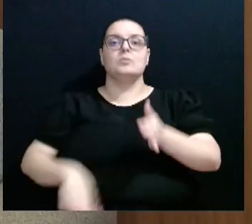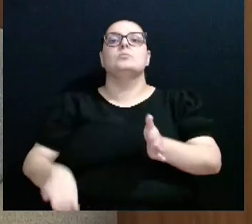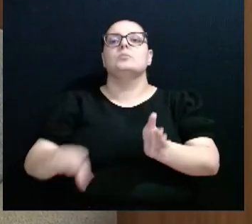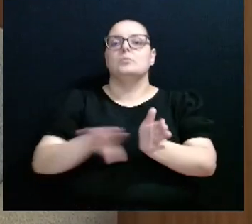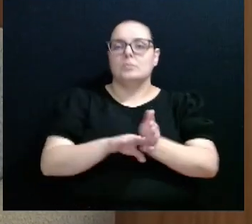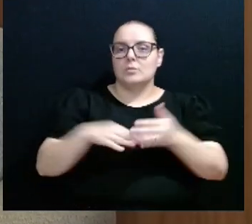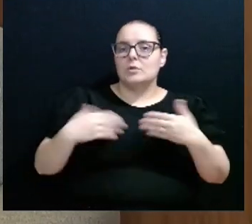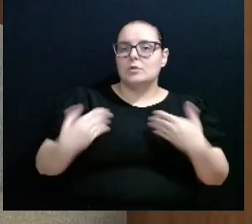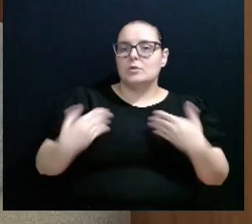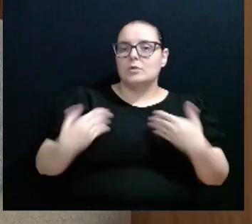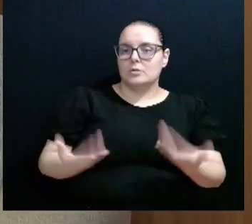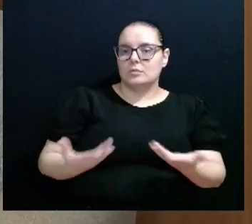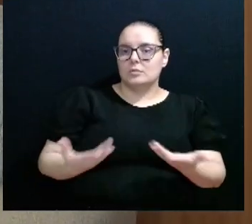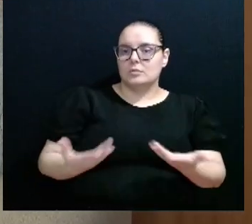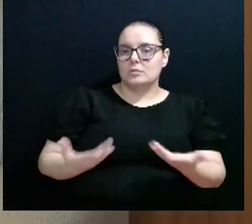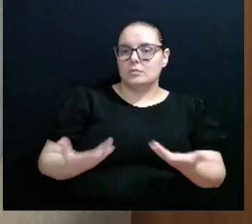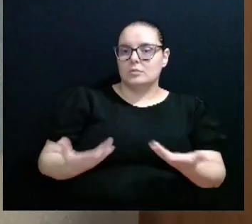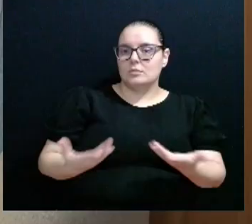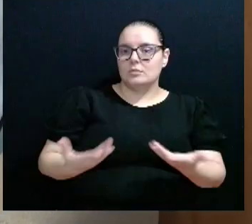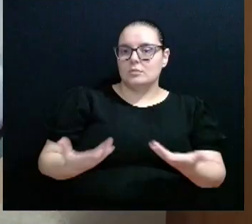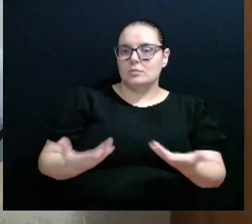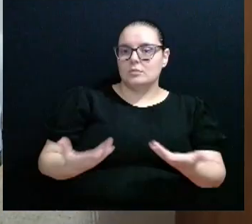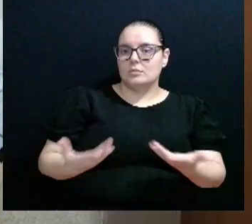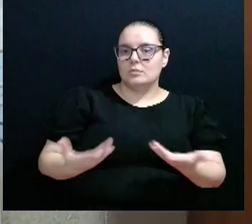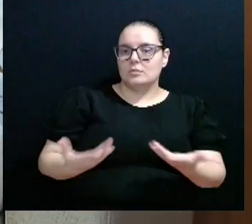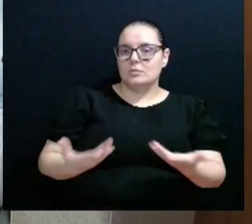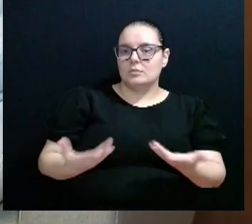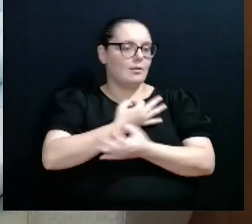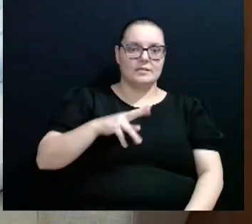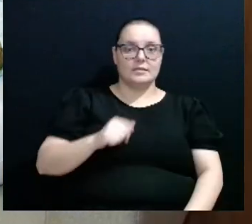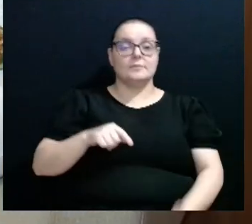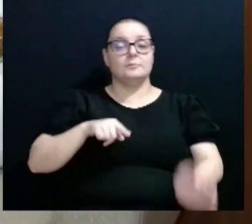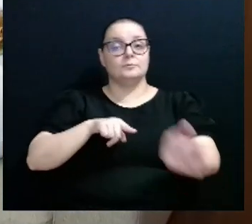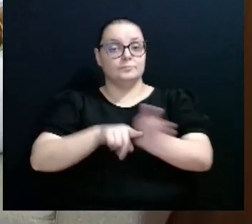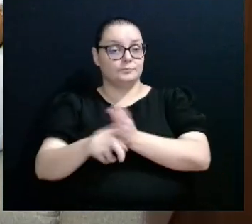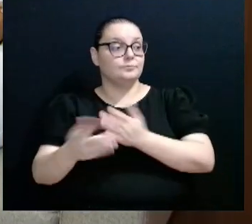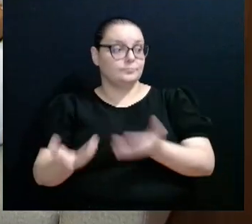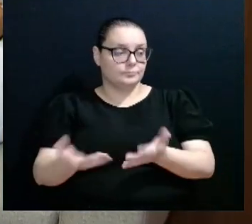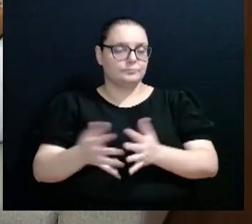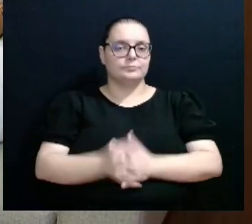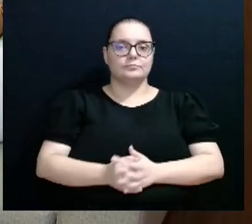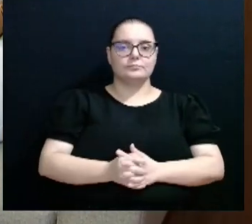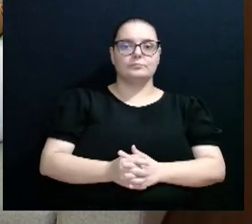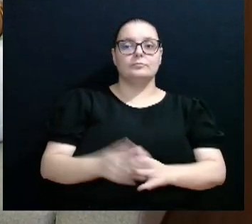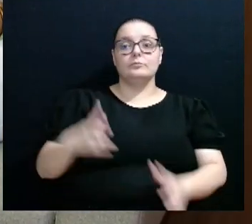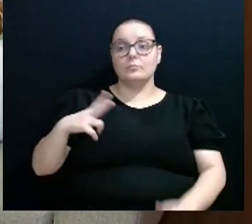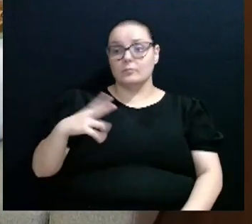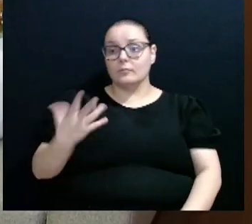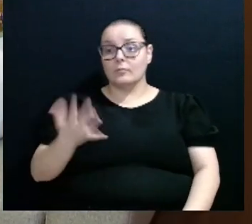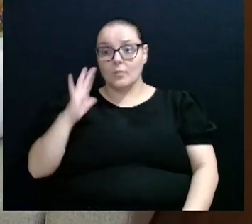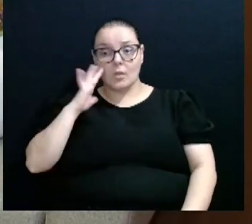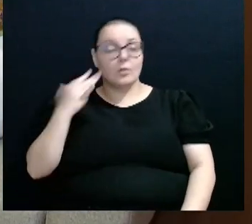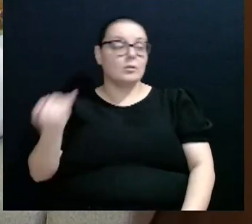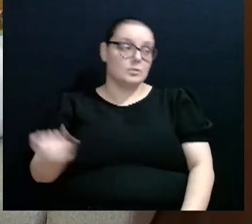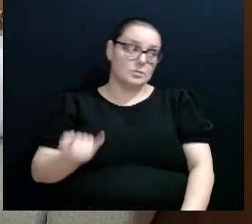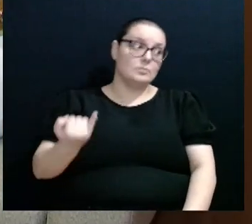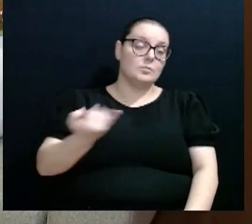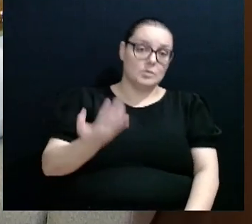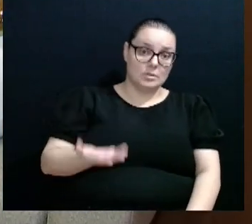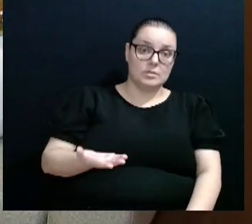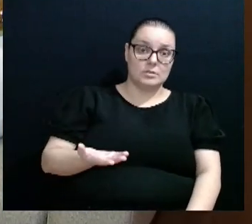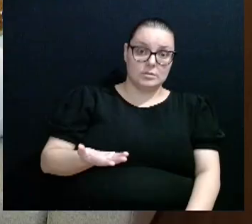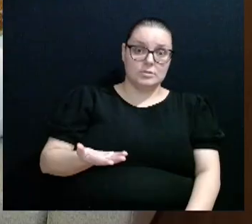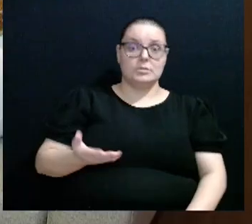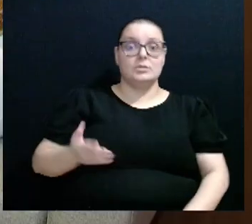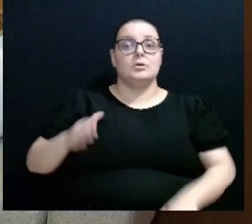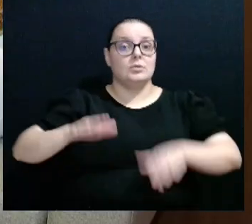chegar. Perfeito, Adriana. E uma pergunta que eu particularmente acho super importante e que talvez